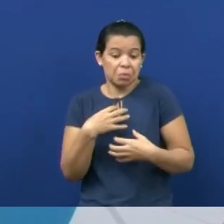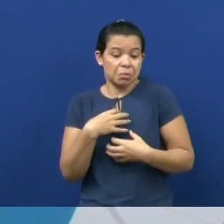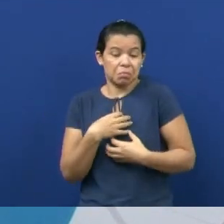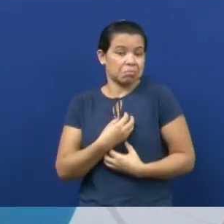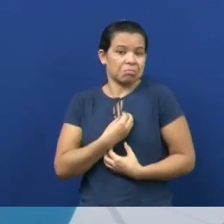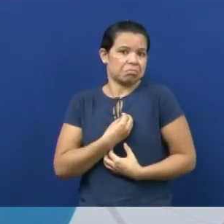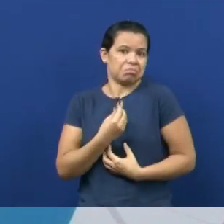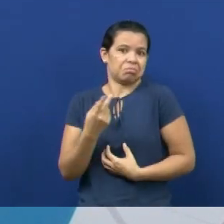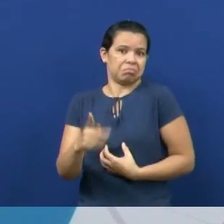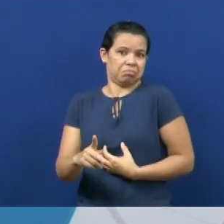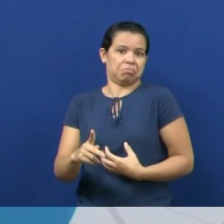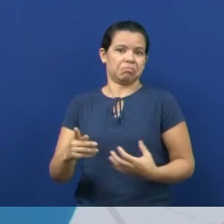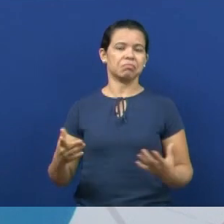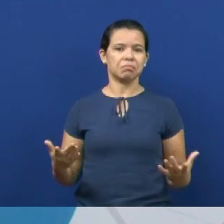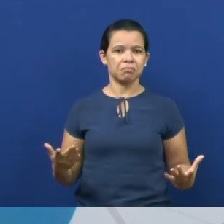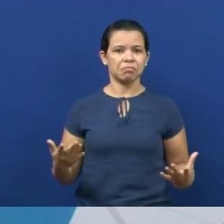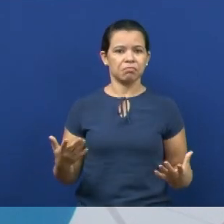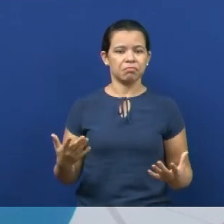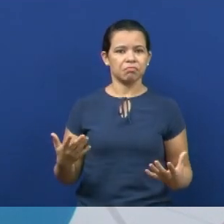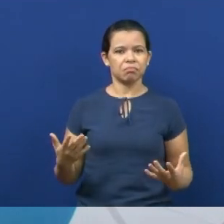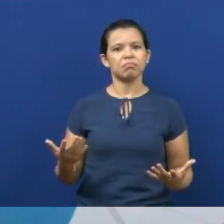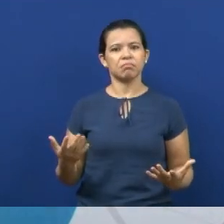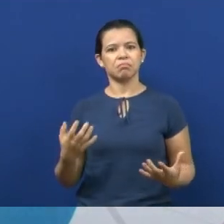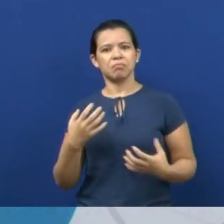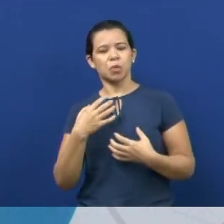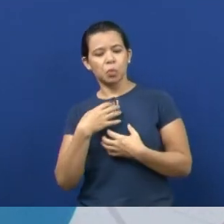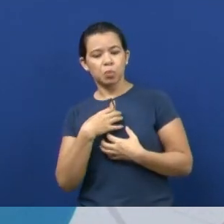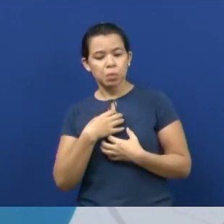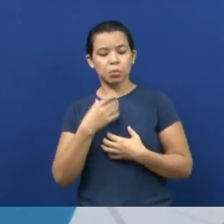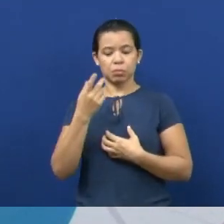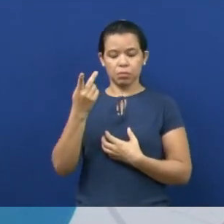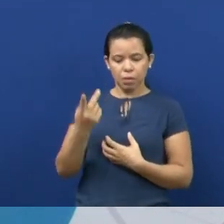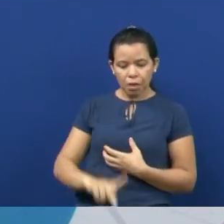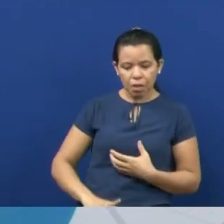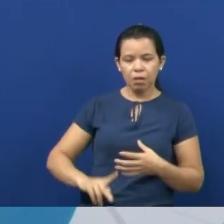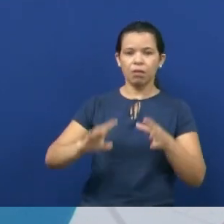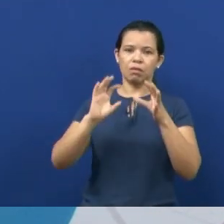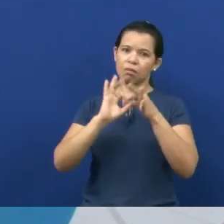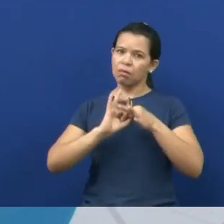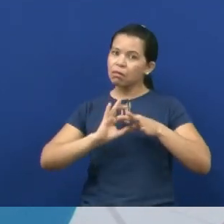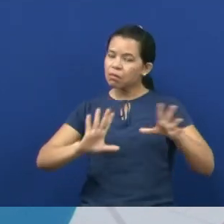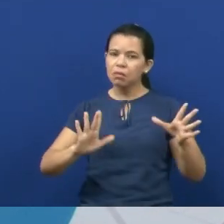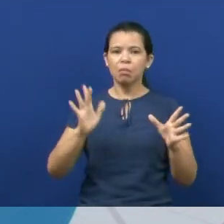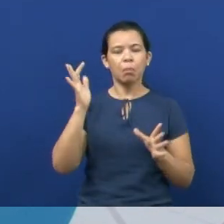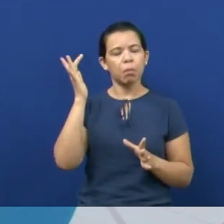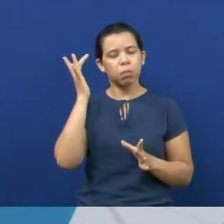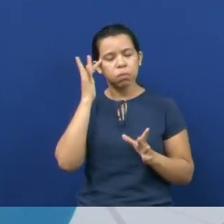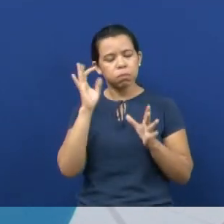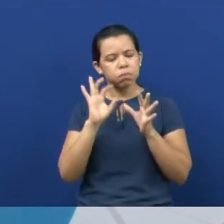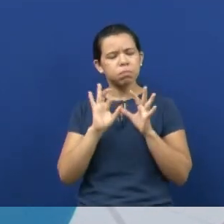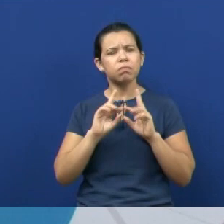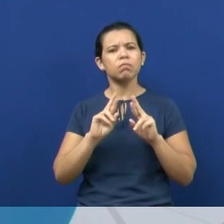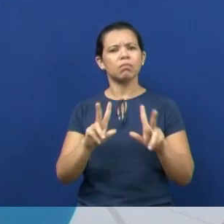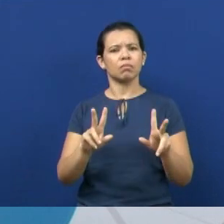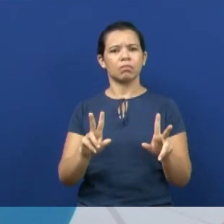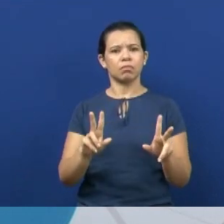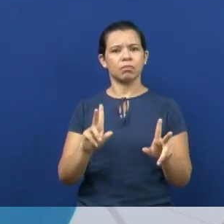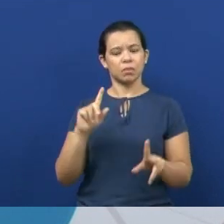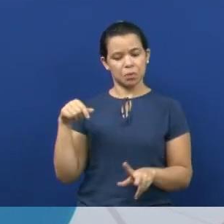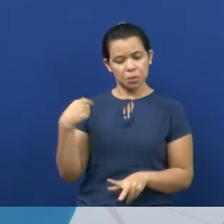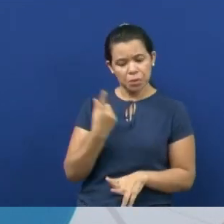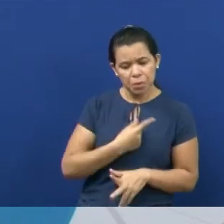É uma forma dele se expressar, é um direito livre dele pensar diferente. E nós temos que entender